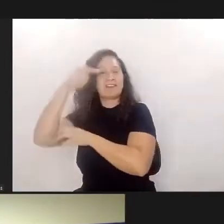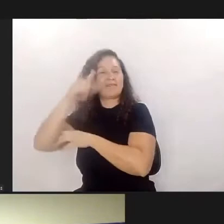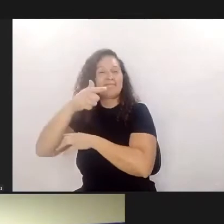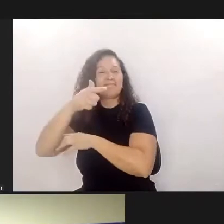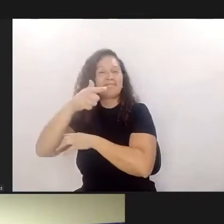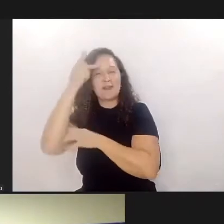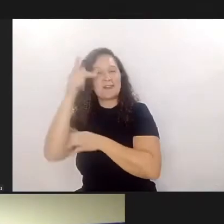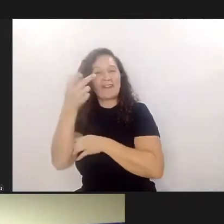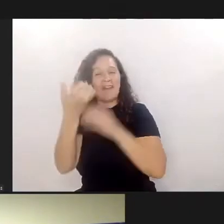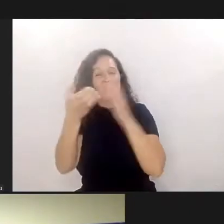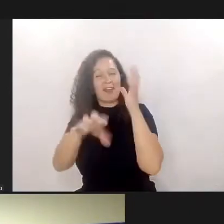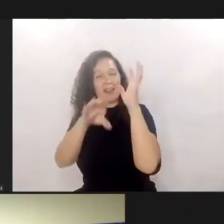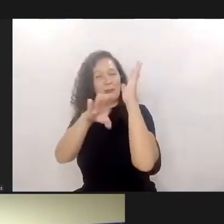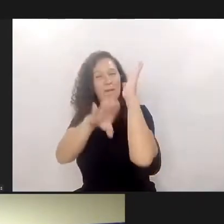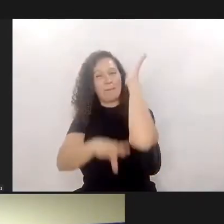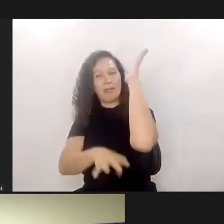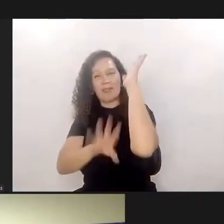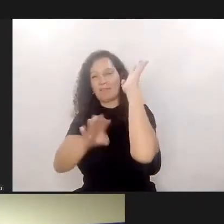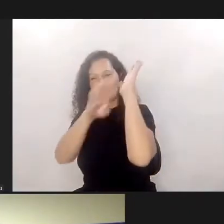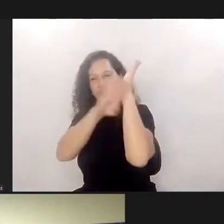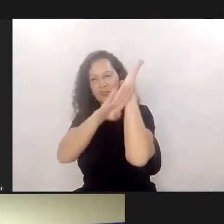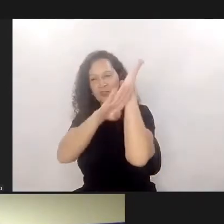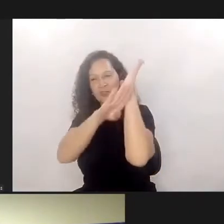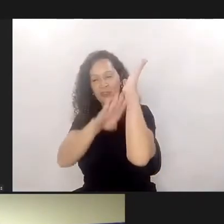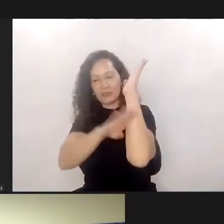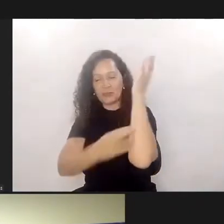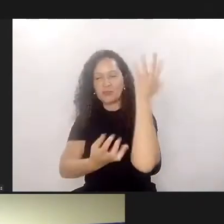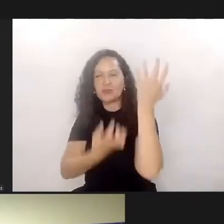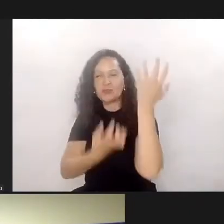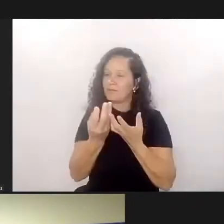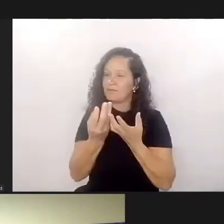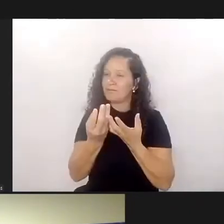Bom, vamos ver se eu entendi. Mas